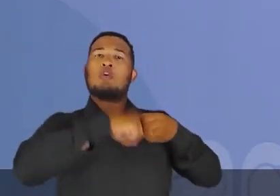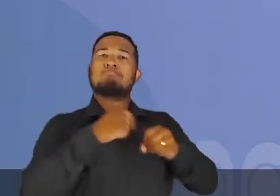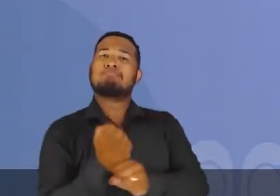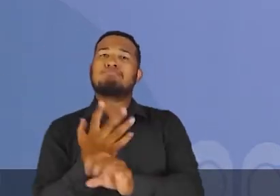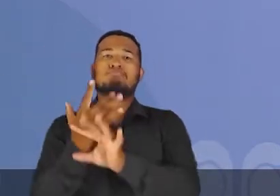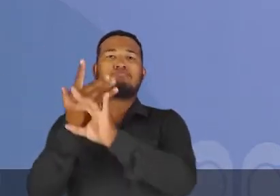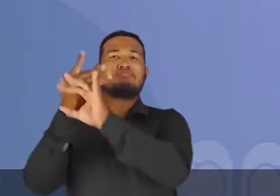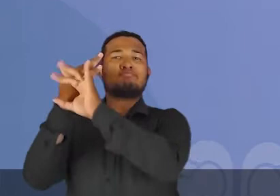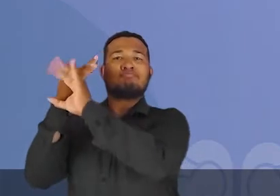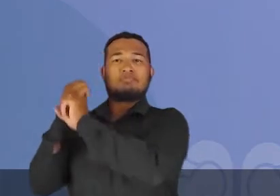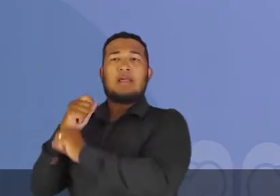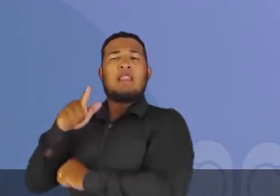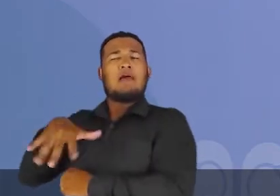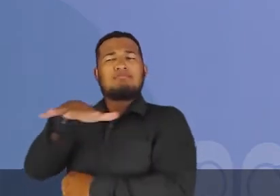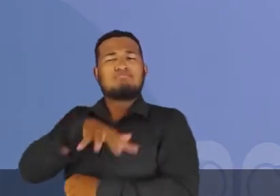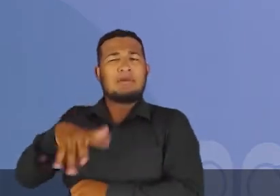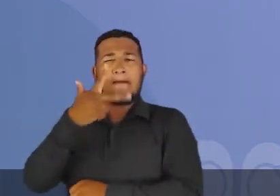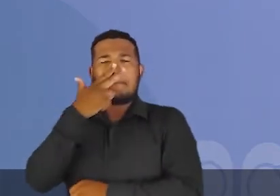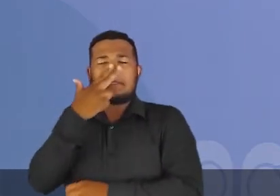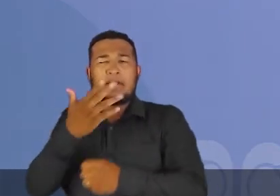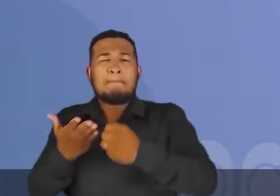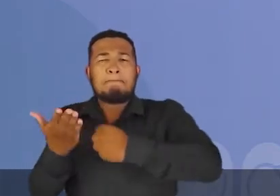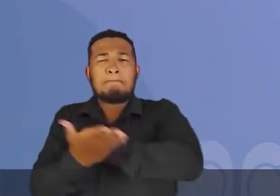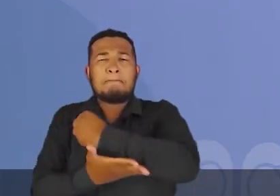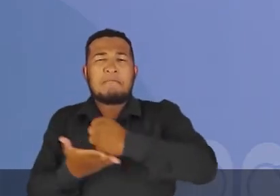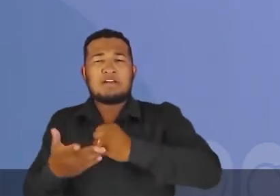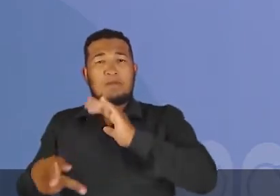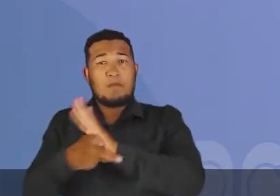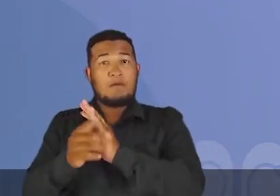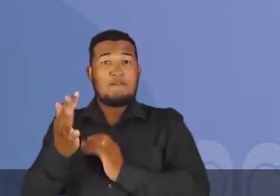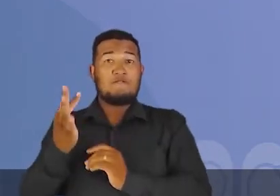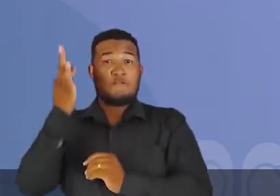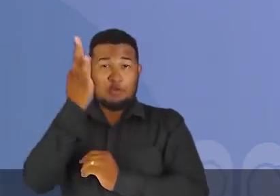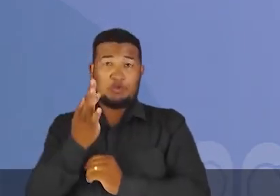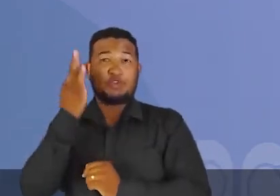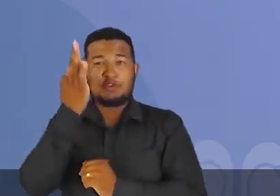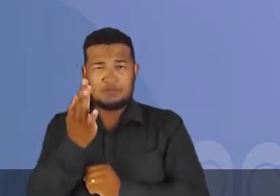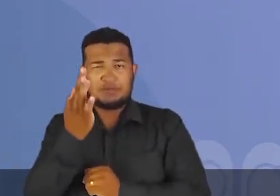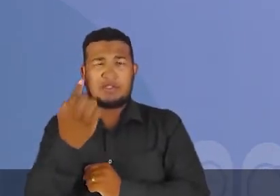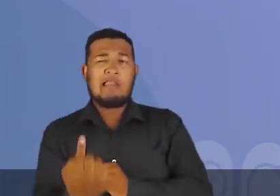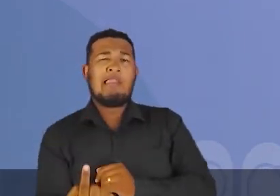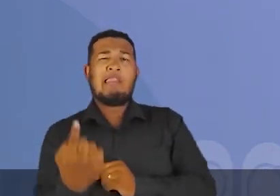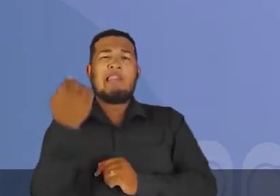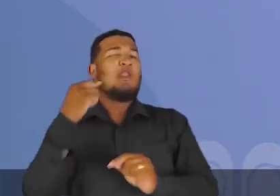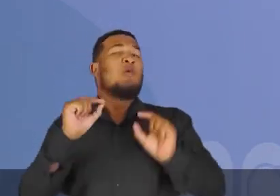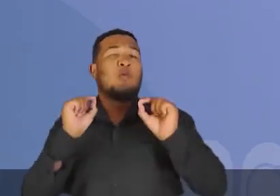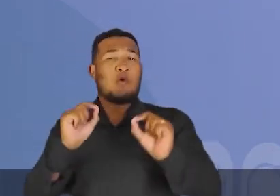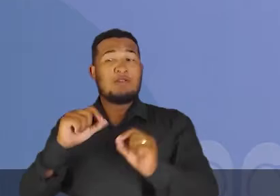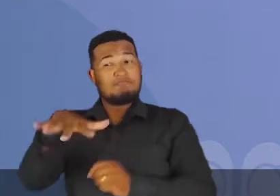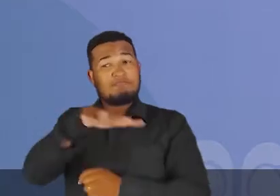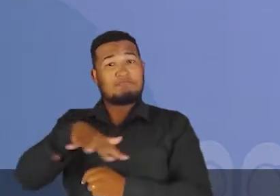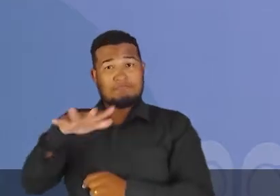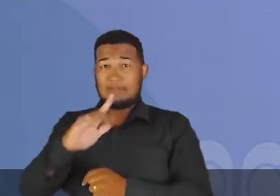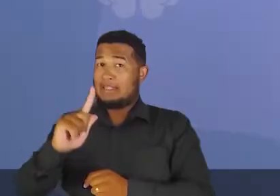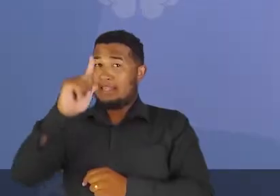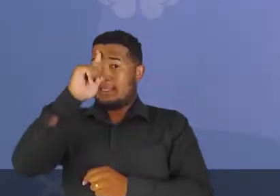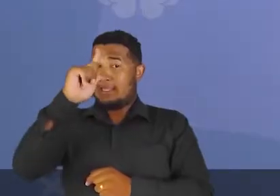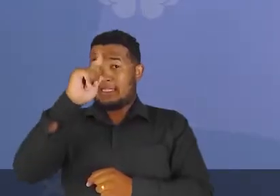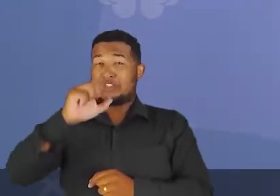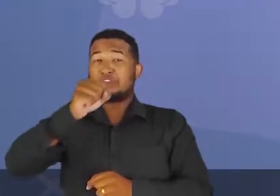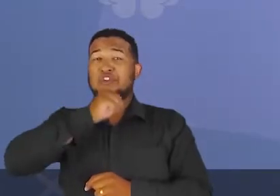A gente vai ter que voltar lá no berço da filosofia ocidental, a gente vai lá para a Grécia Antiga.